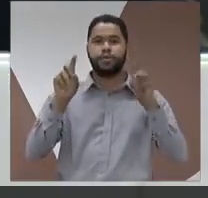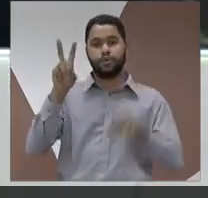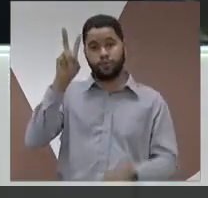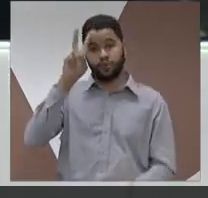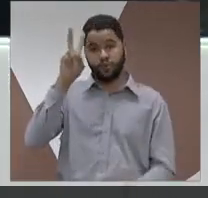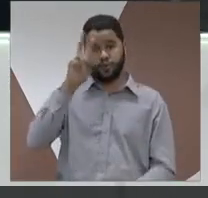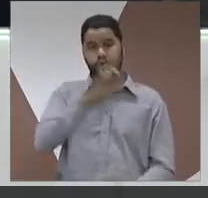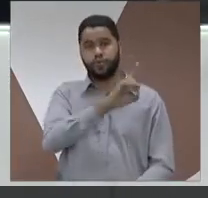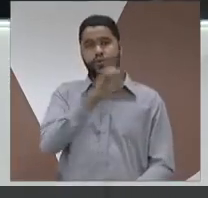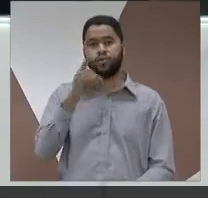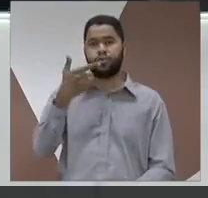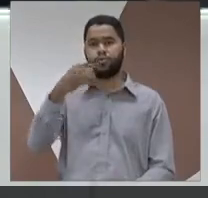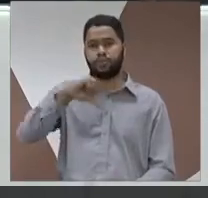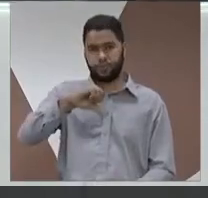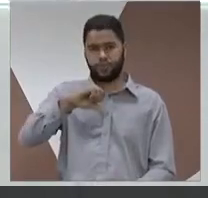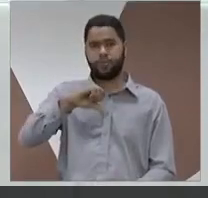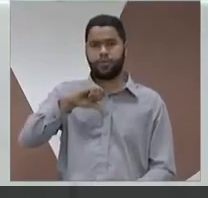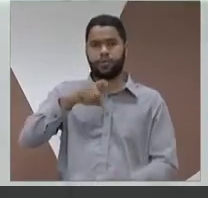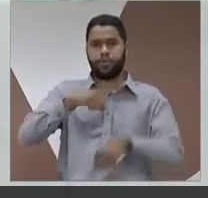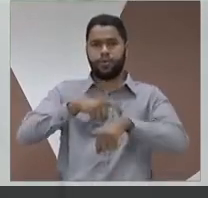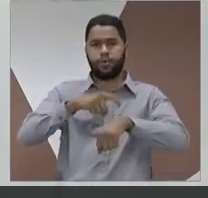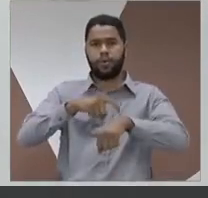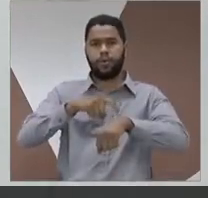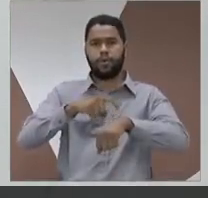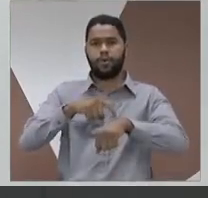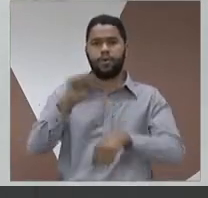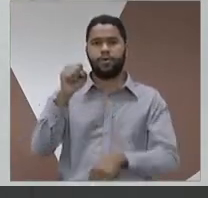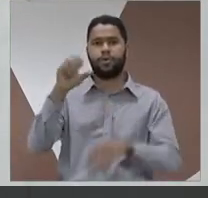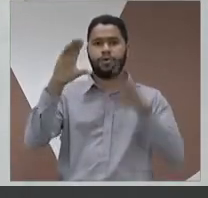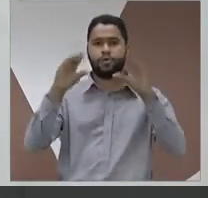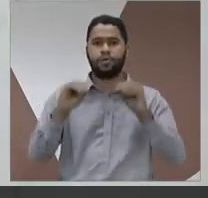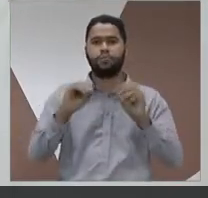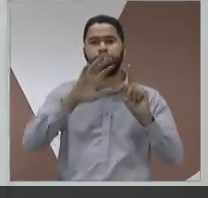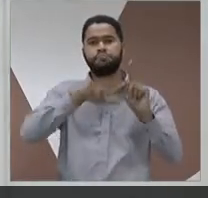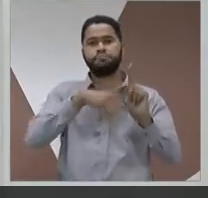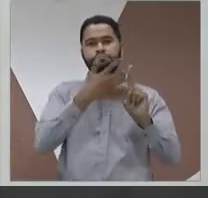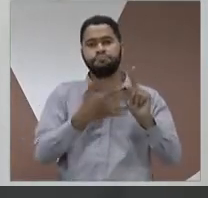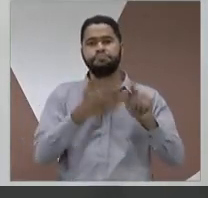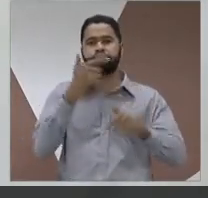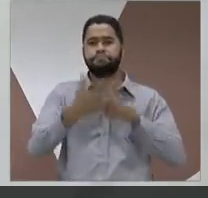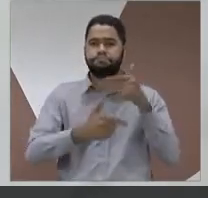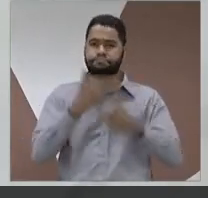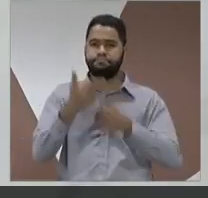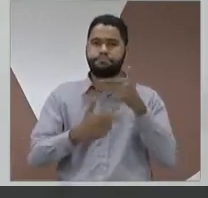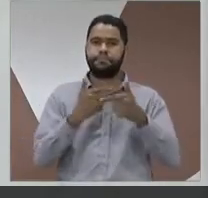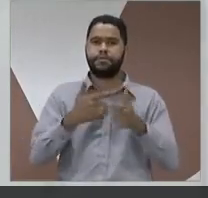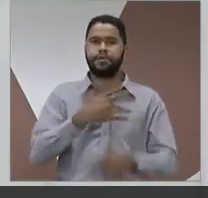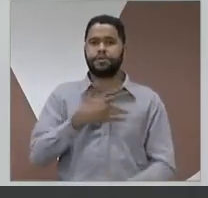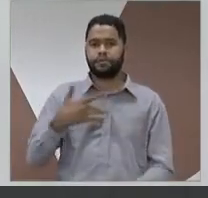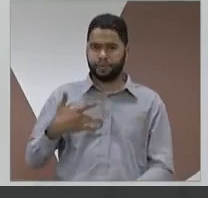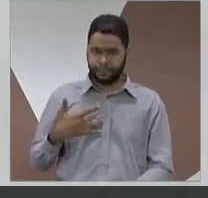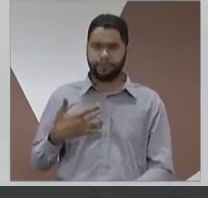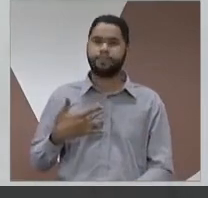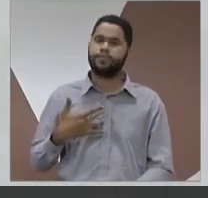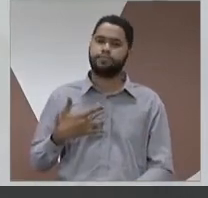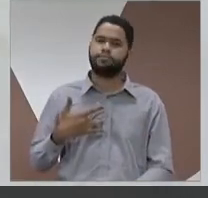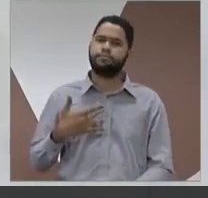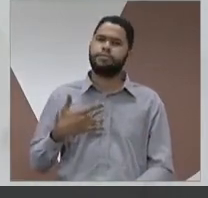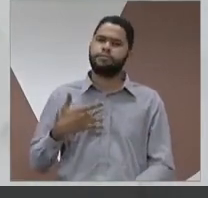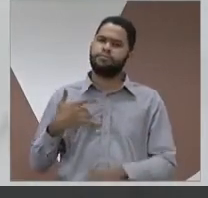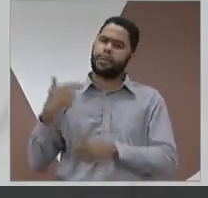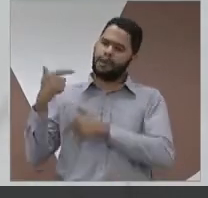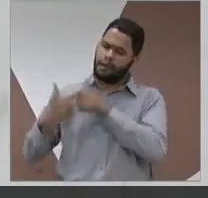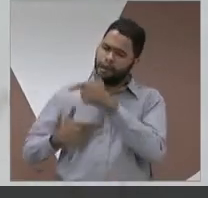dia 29, às 20 horas, destinada a homenagear os trabalhadores da saúde pela atuação